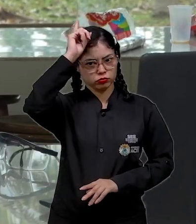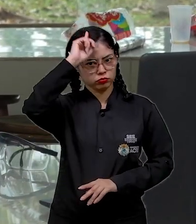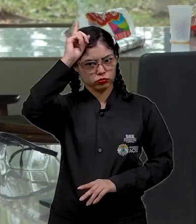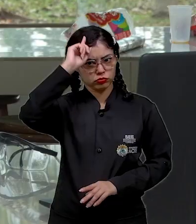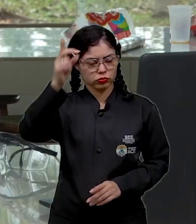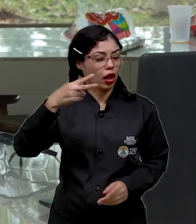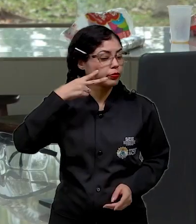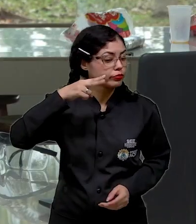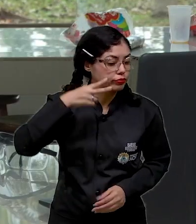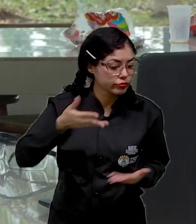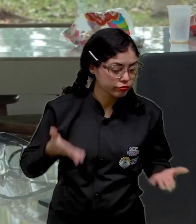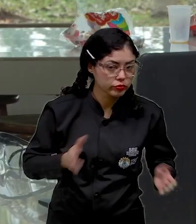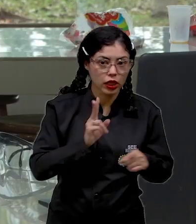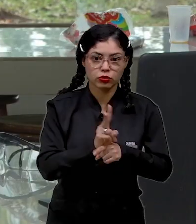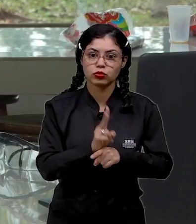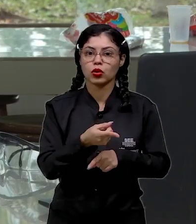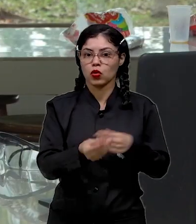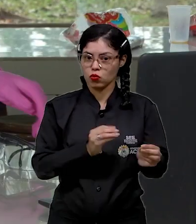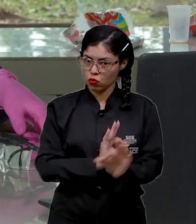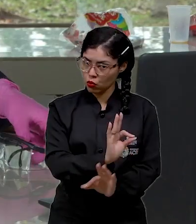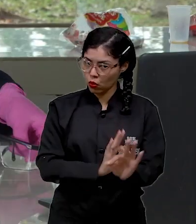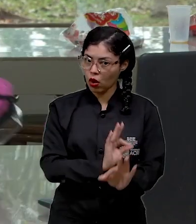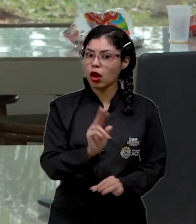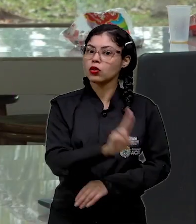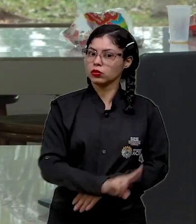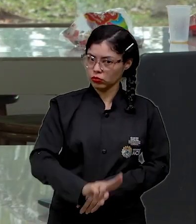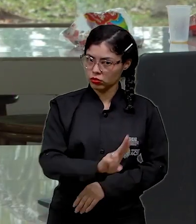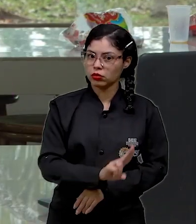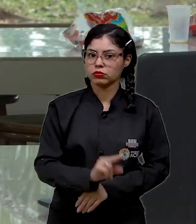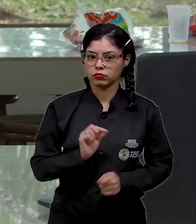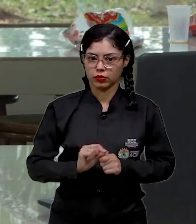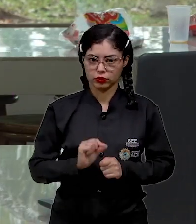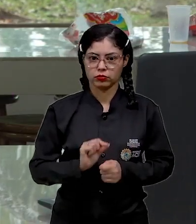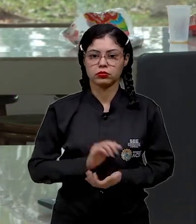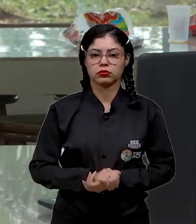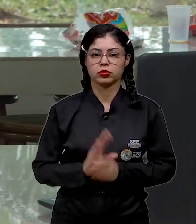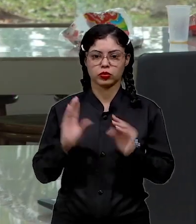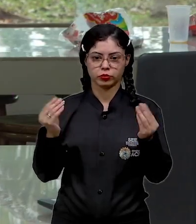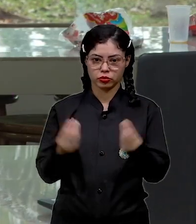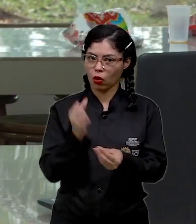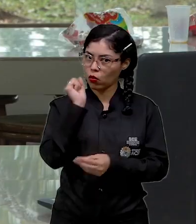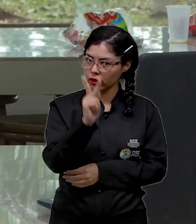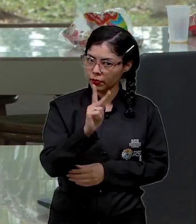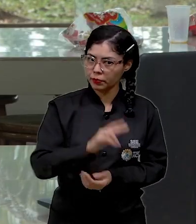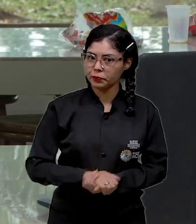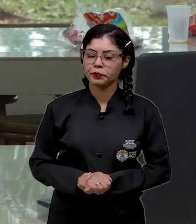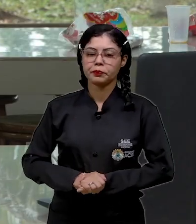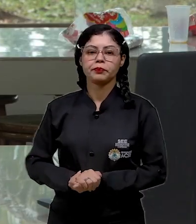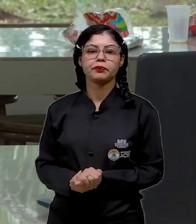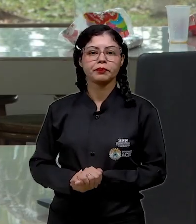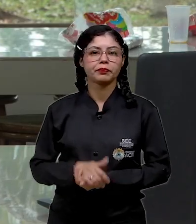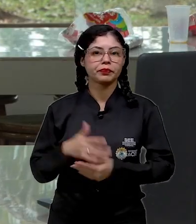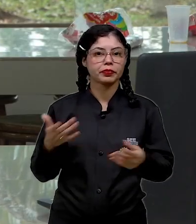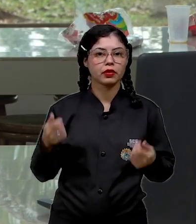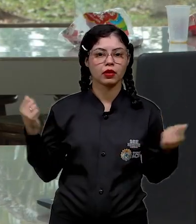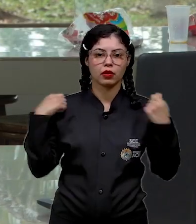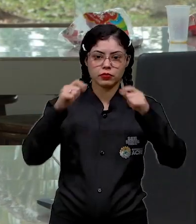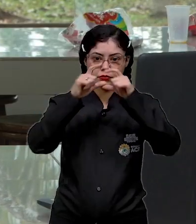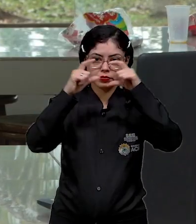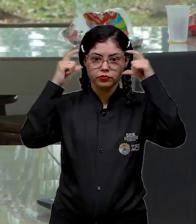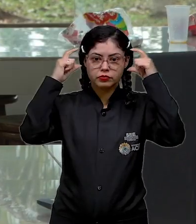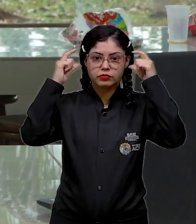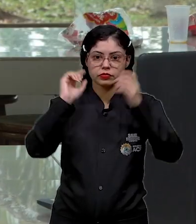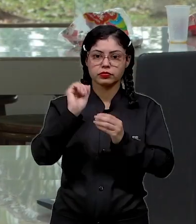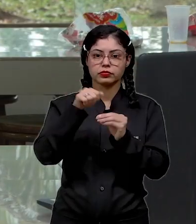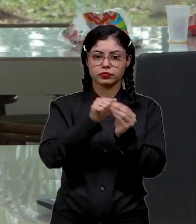que saiba manipular esse tipo de substâncias, tá, gente? Vou colocar aqui os meus óculos, coloquei a